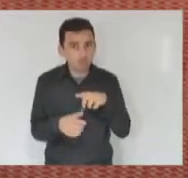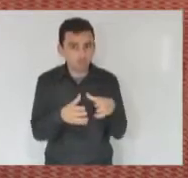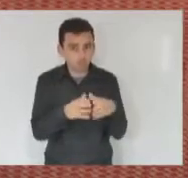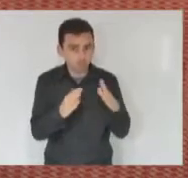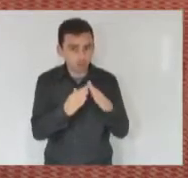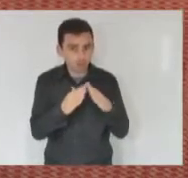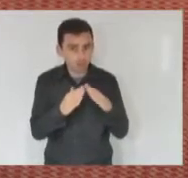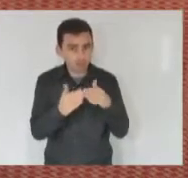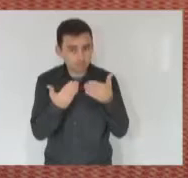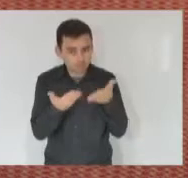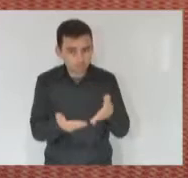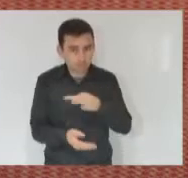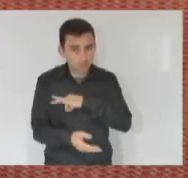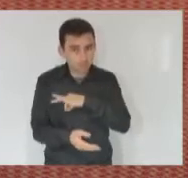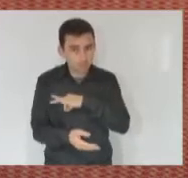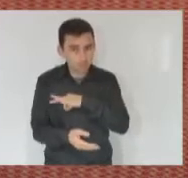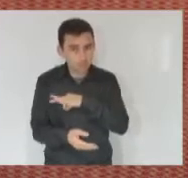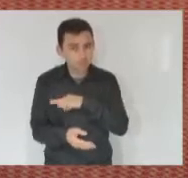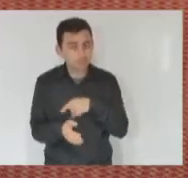batalhão ali